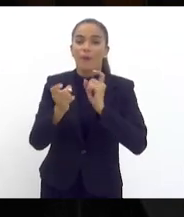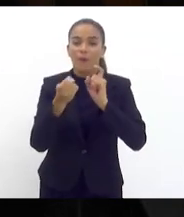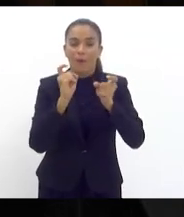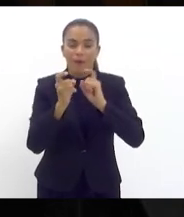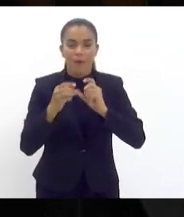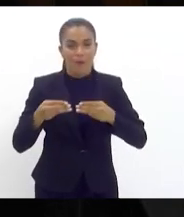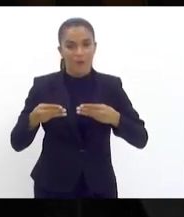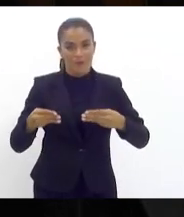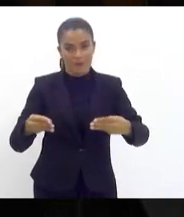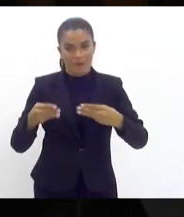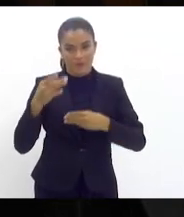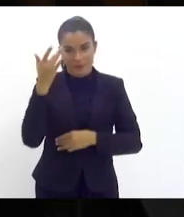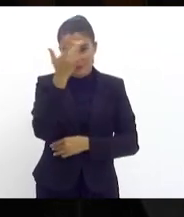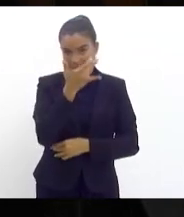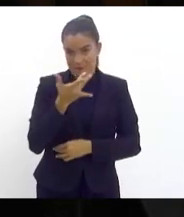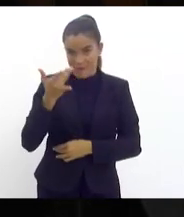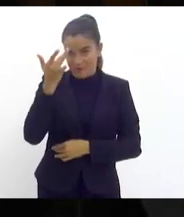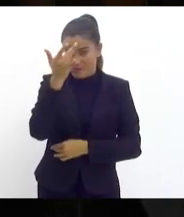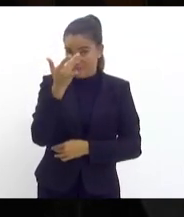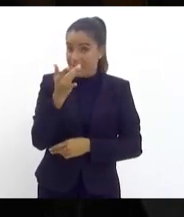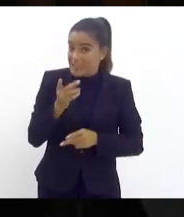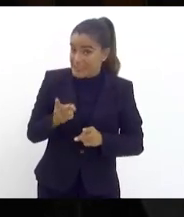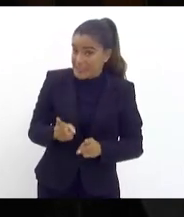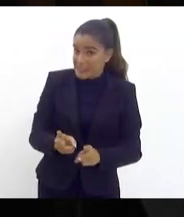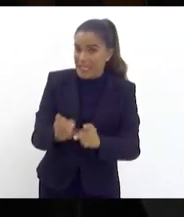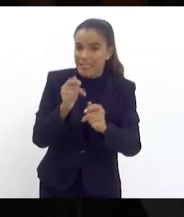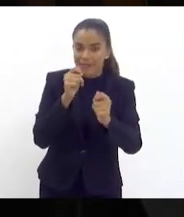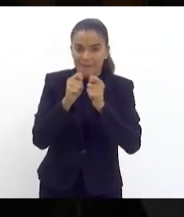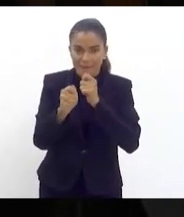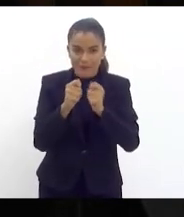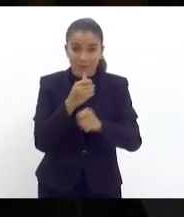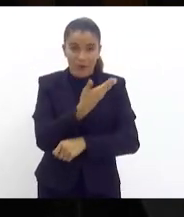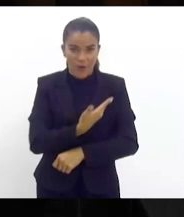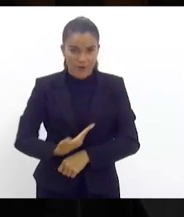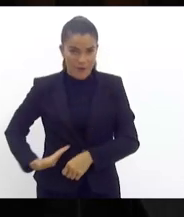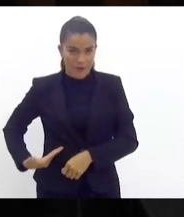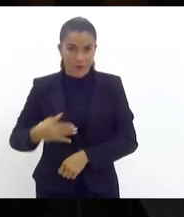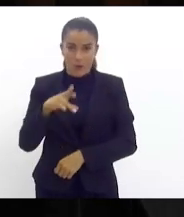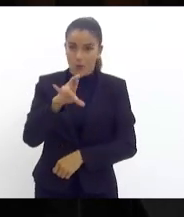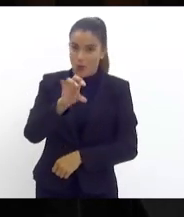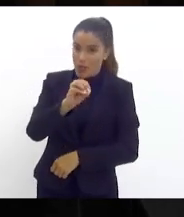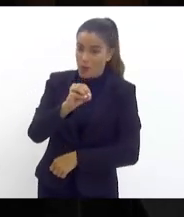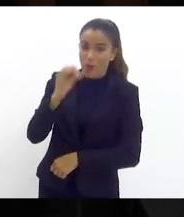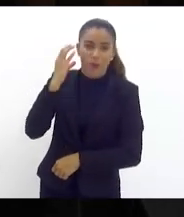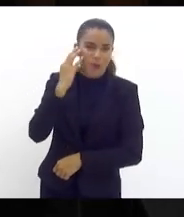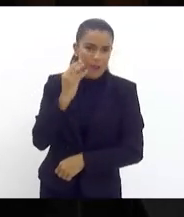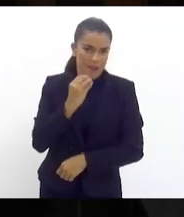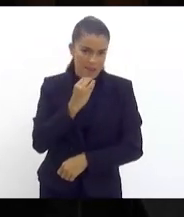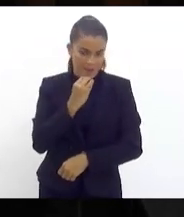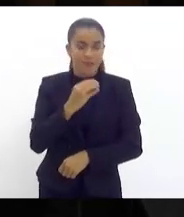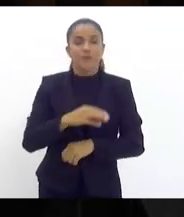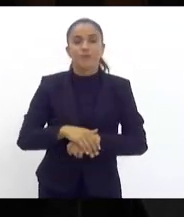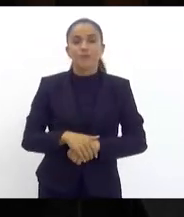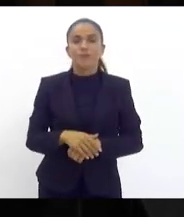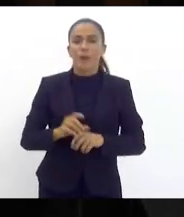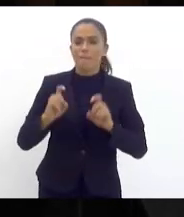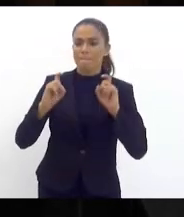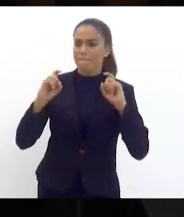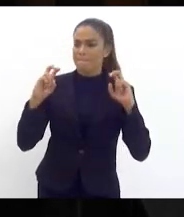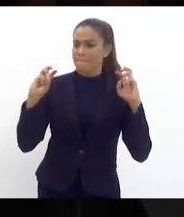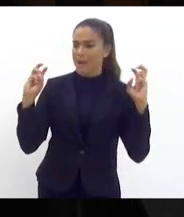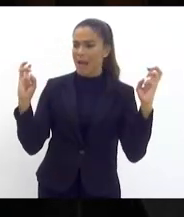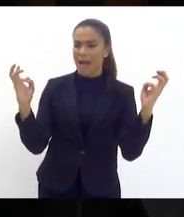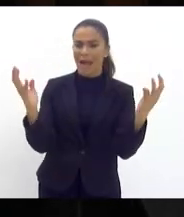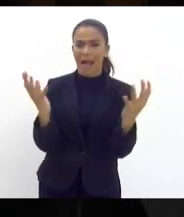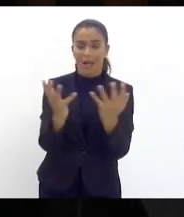ministro Haddad. E segue a matéria. O governador do Rio de Janeiro, Cláudio Castro, se reuniu com o ministro